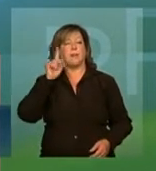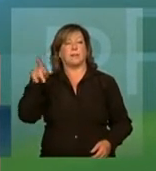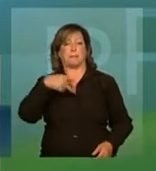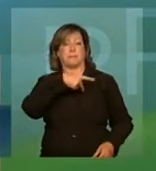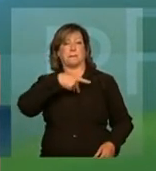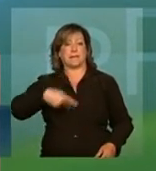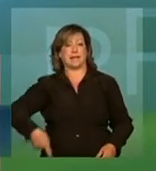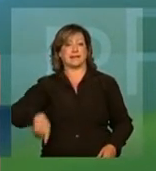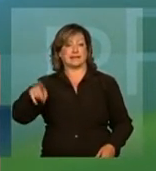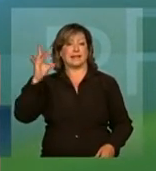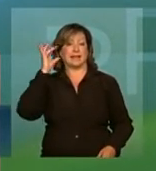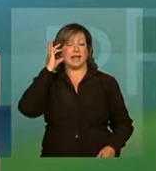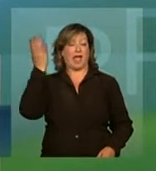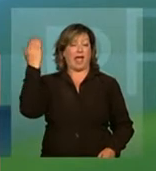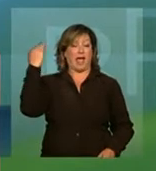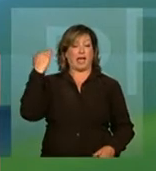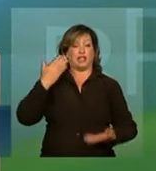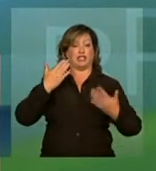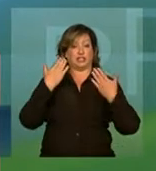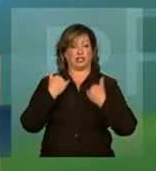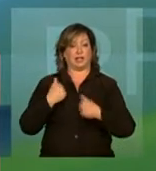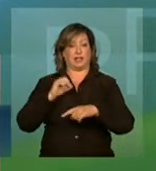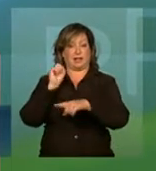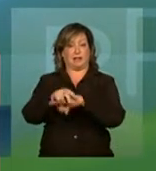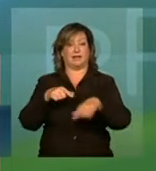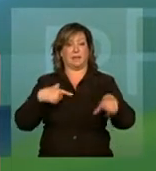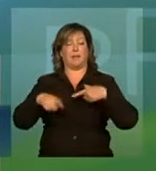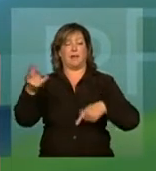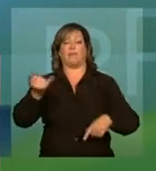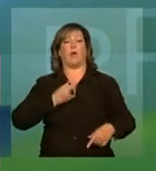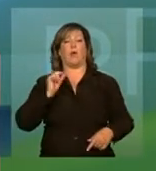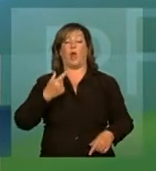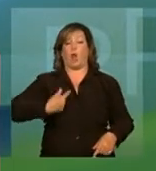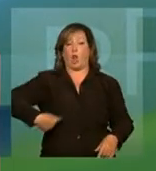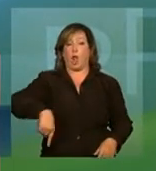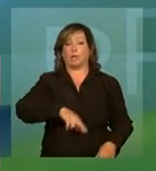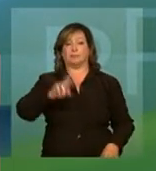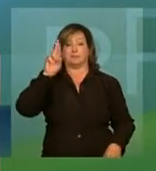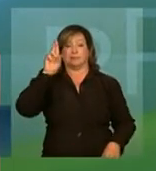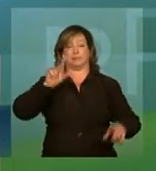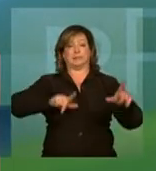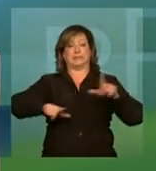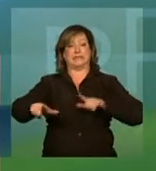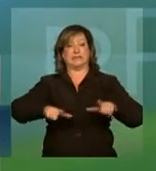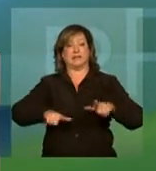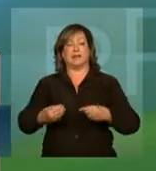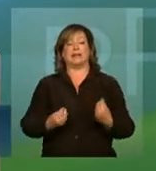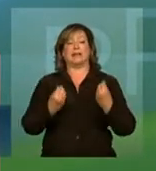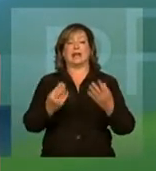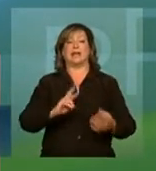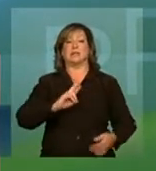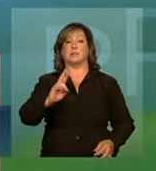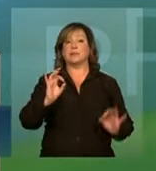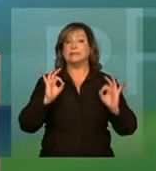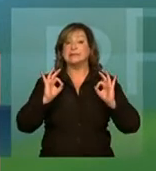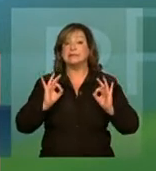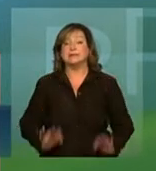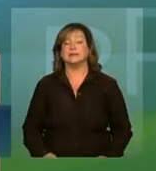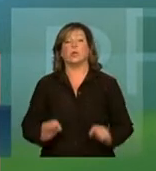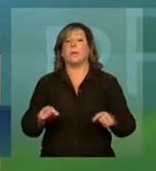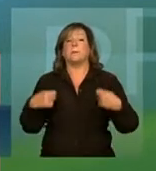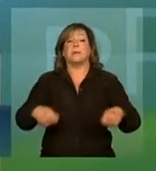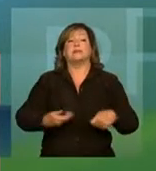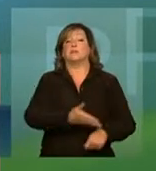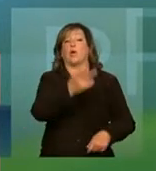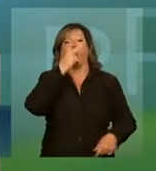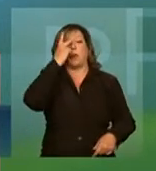para a Casa Civil, disse-me que a nossa função, a nossa missão, era dar respostas concretas à necessidade